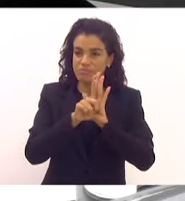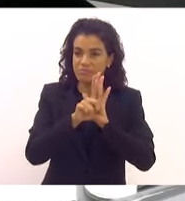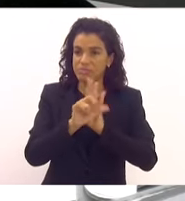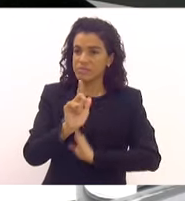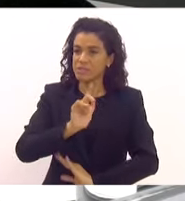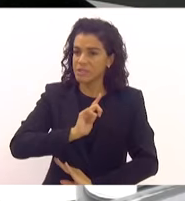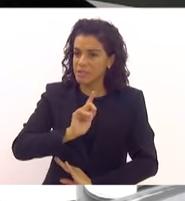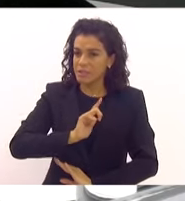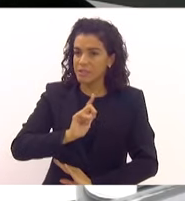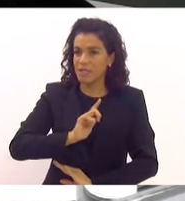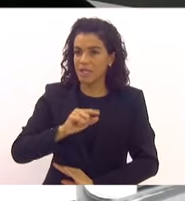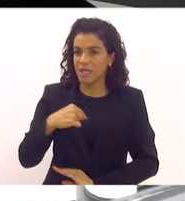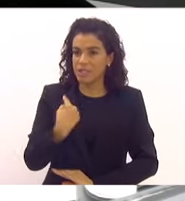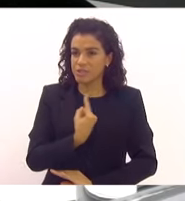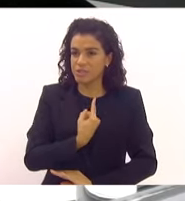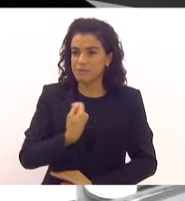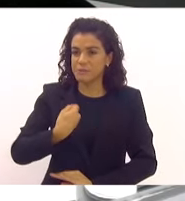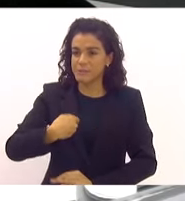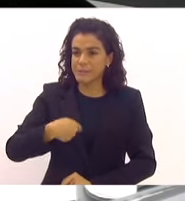gente tem que